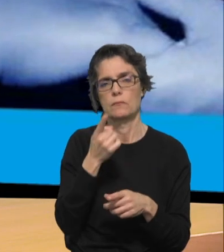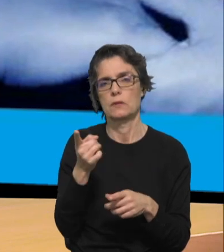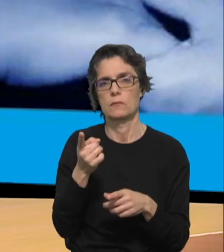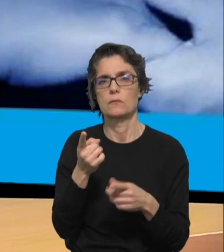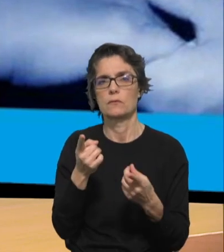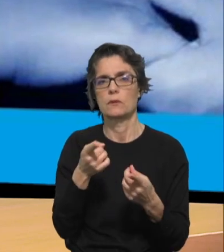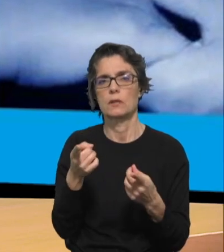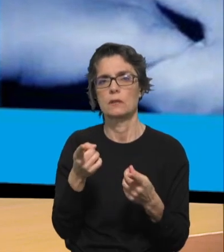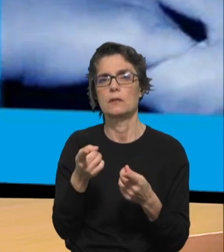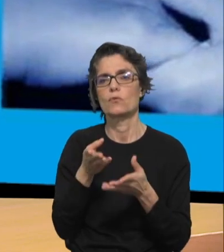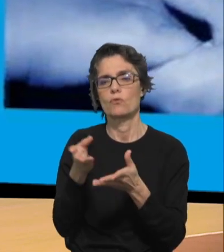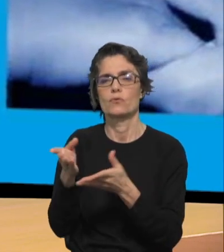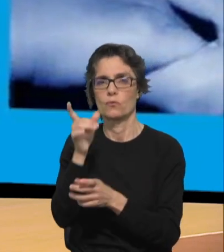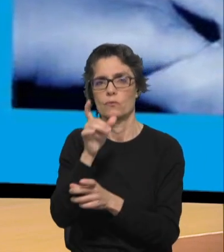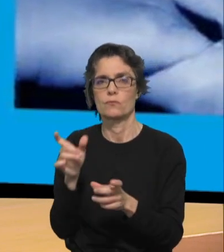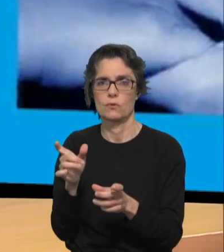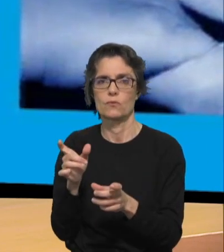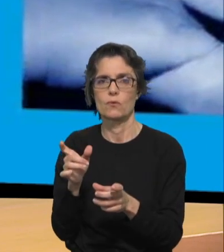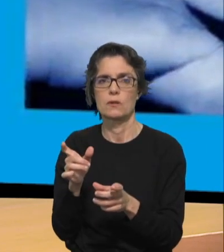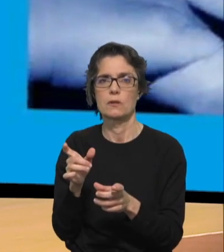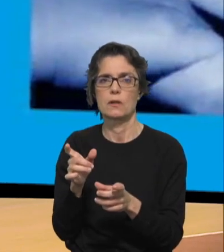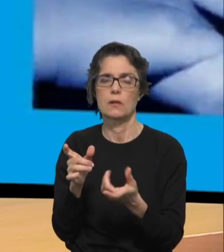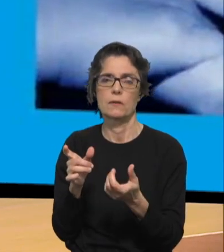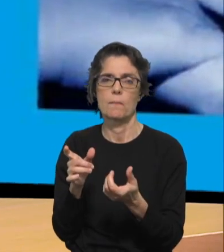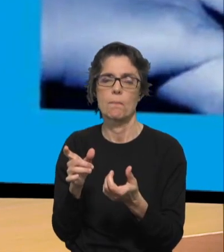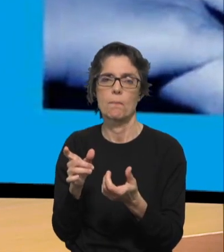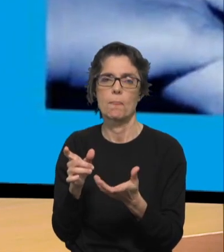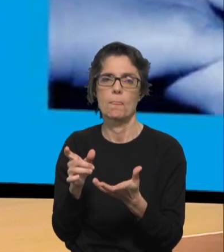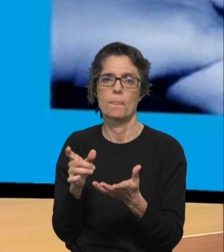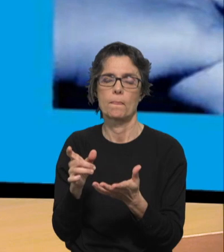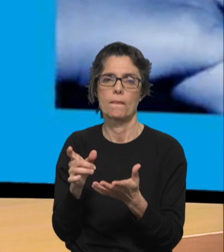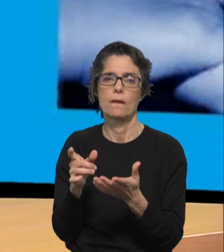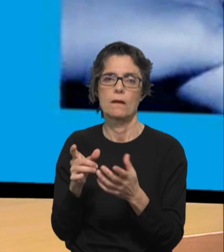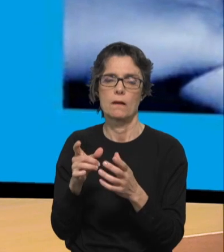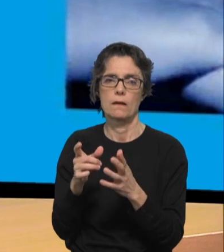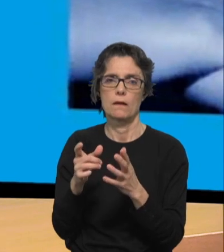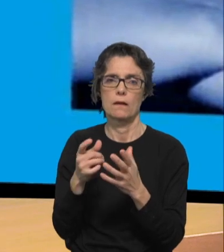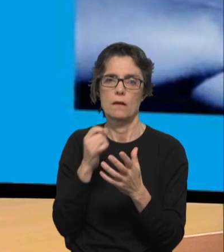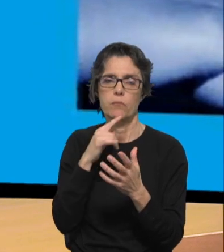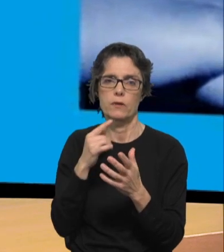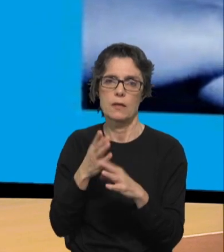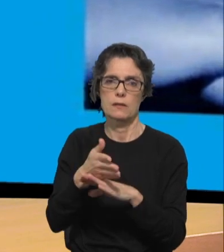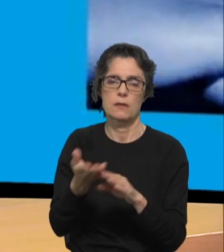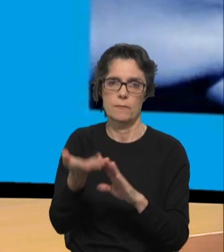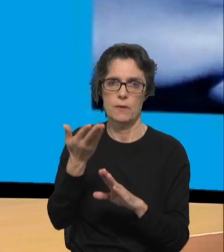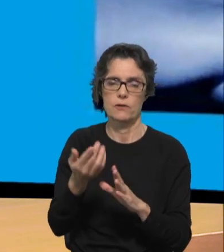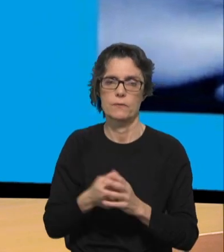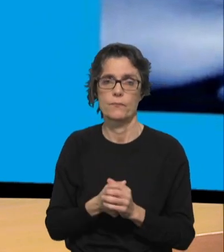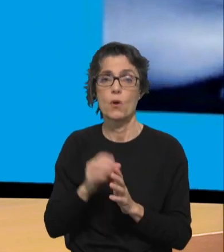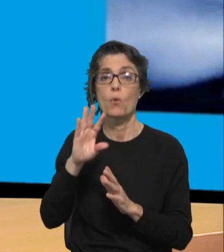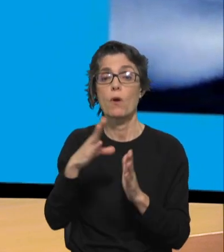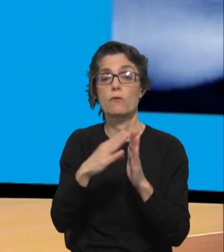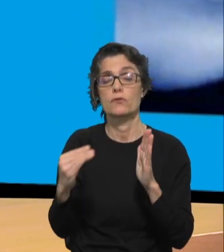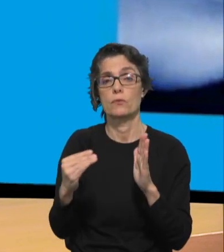favor das populações que eram atendidas nestas instituições de saúde que funcionavam neste modelo. A partir do momento que estes modelos